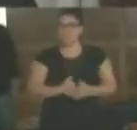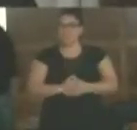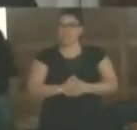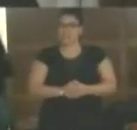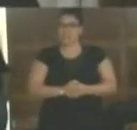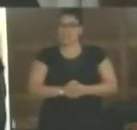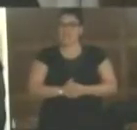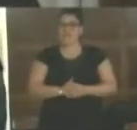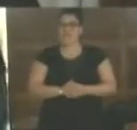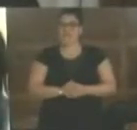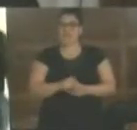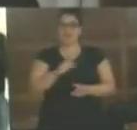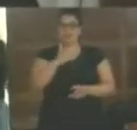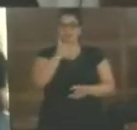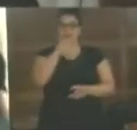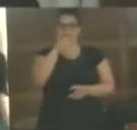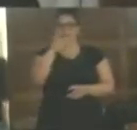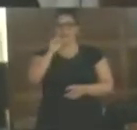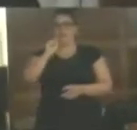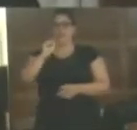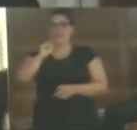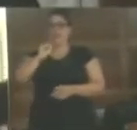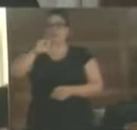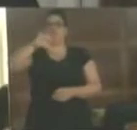1.888.000. 2018,